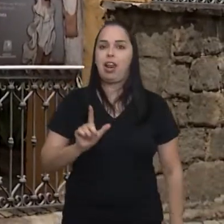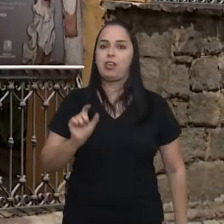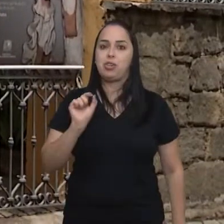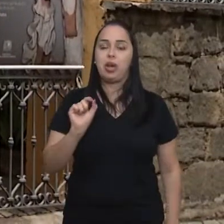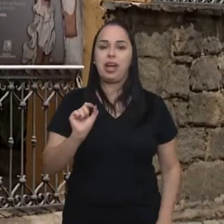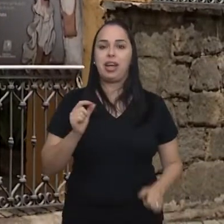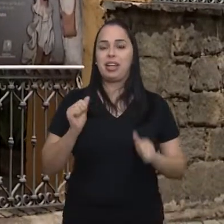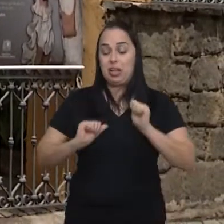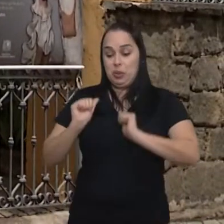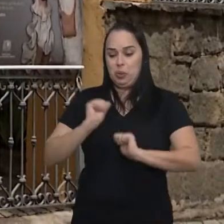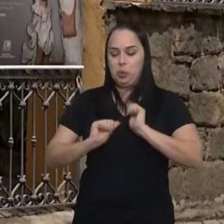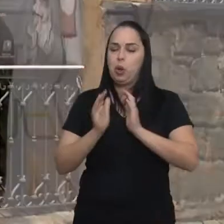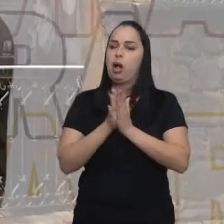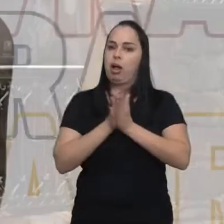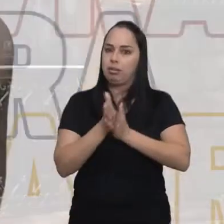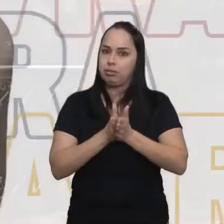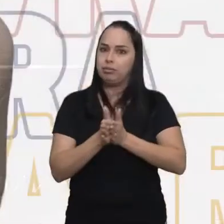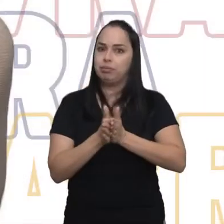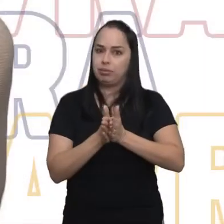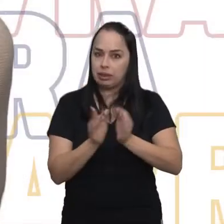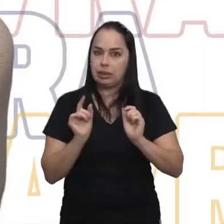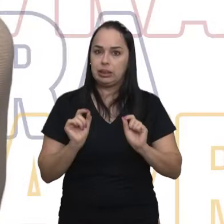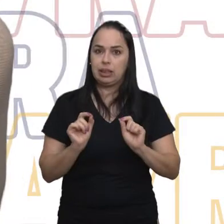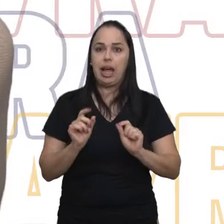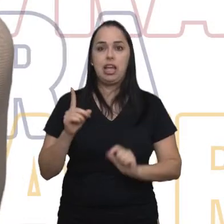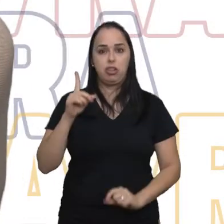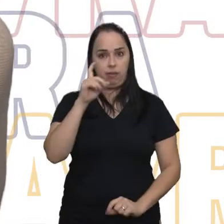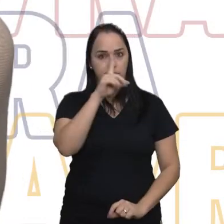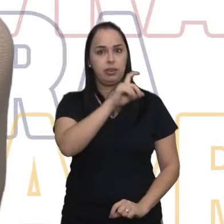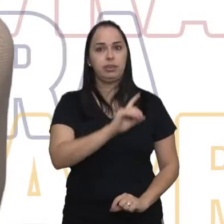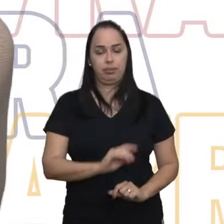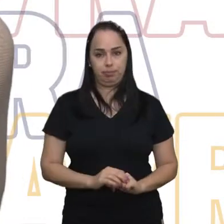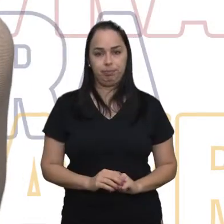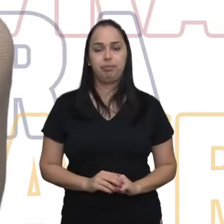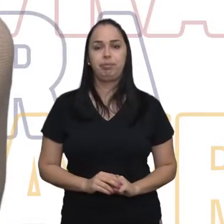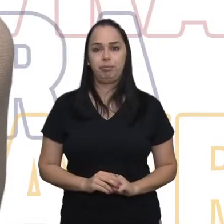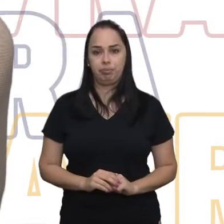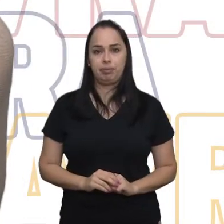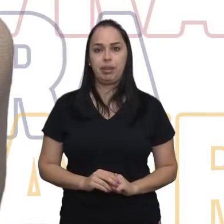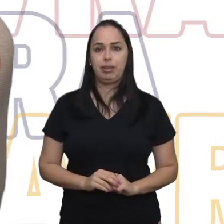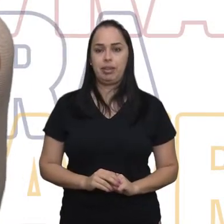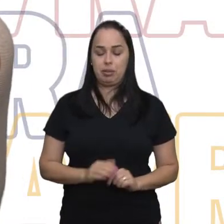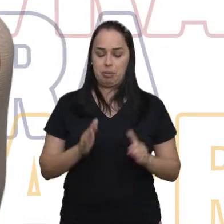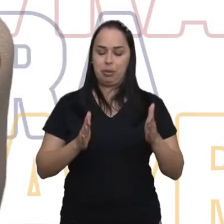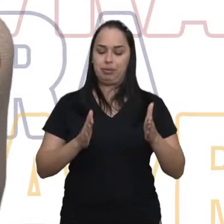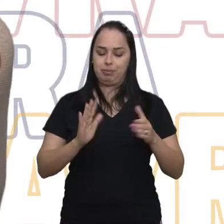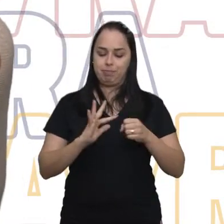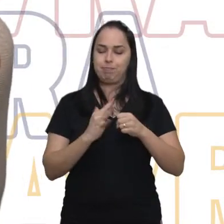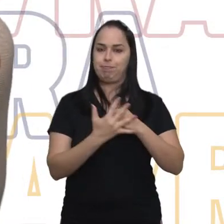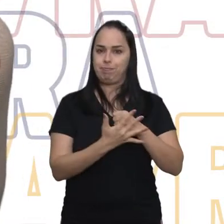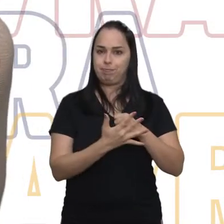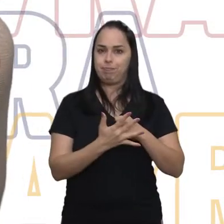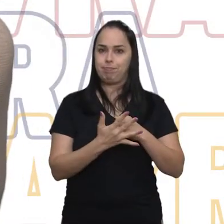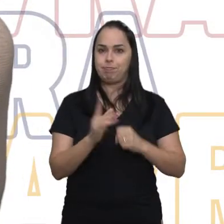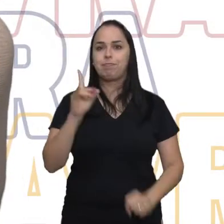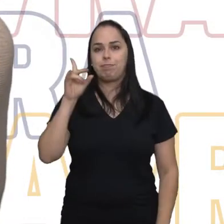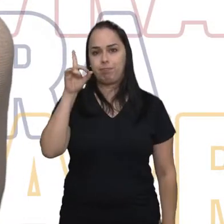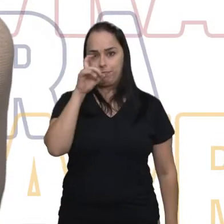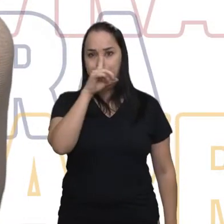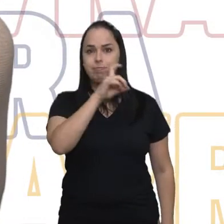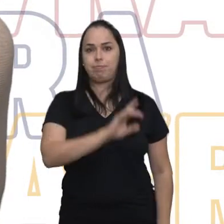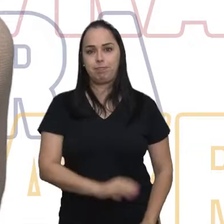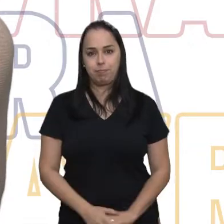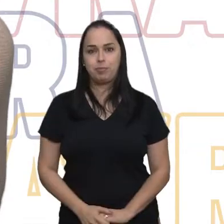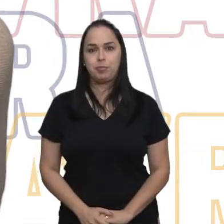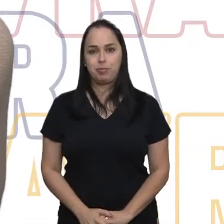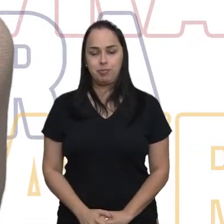e é lógico que a nossa ansiedade também vai lá em cima. Foi muito difícil trabalhar